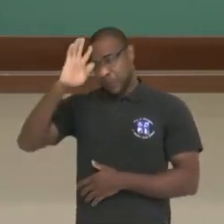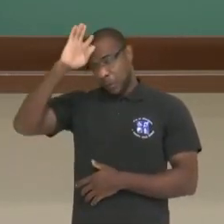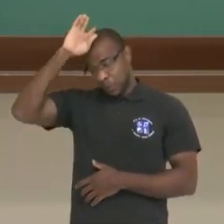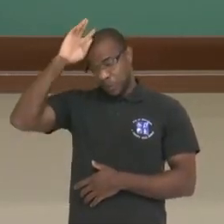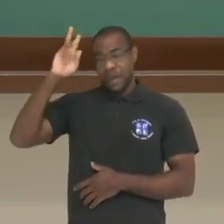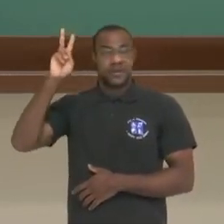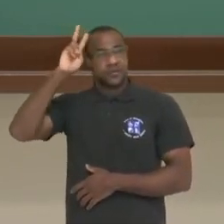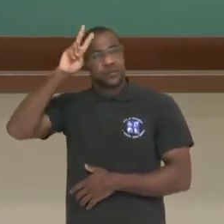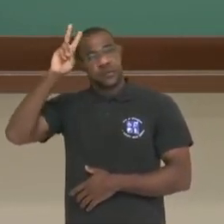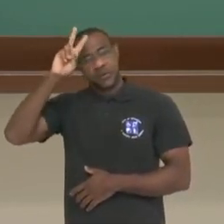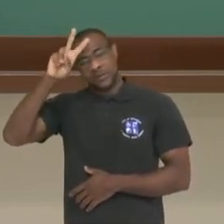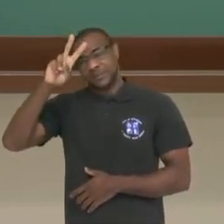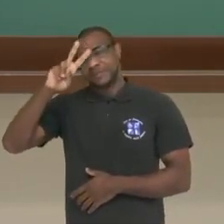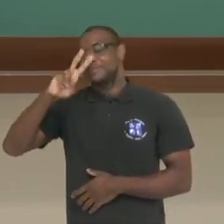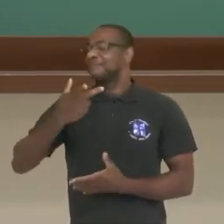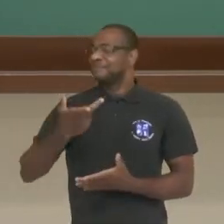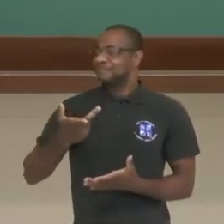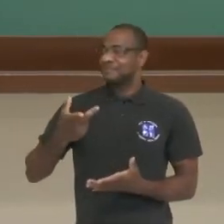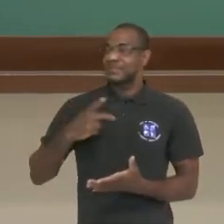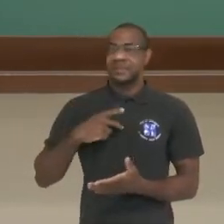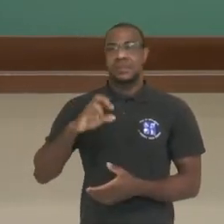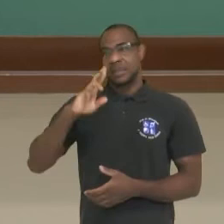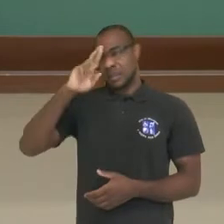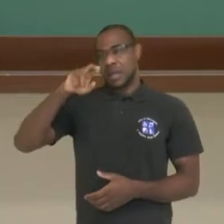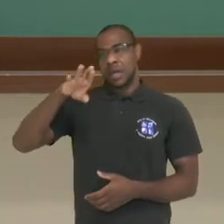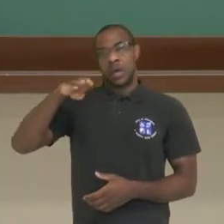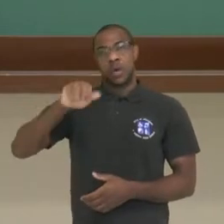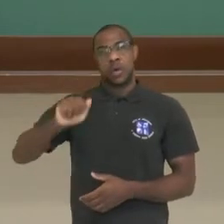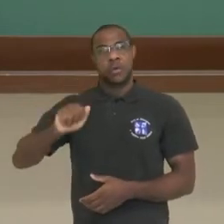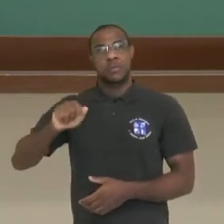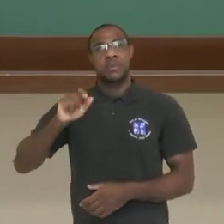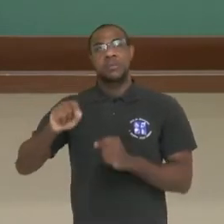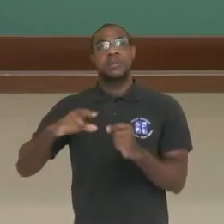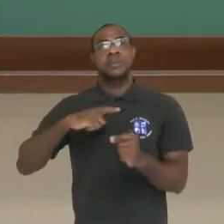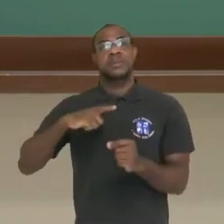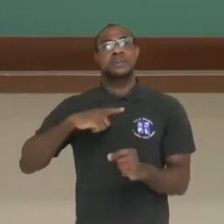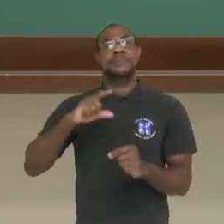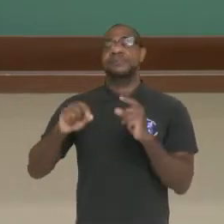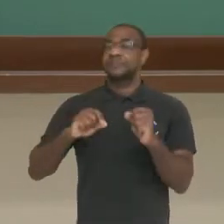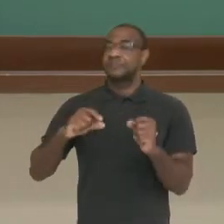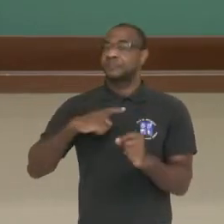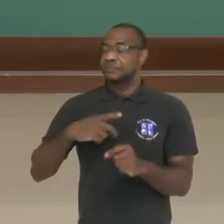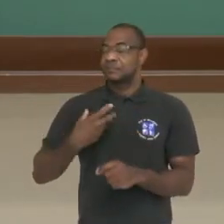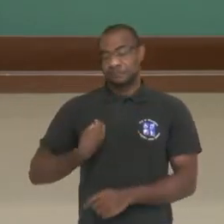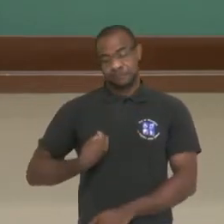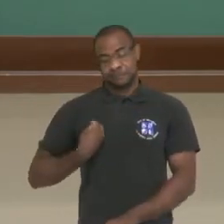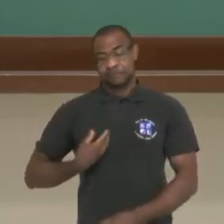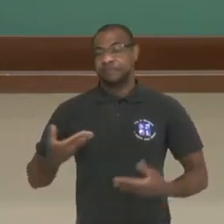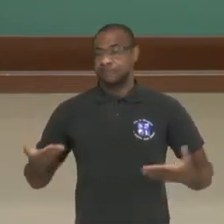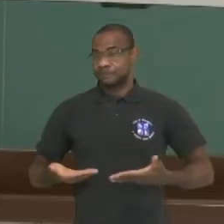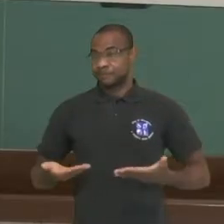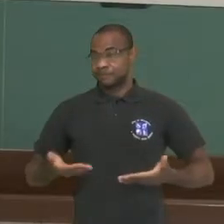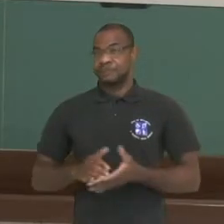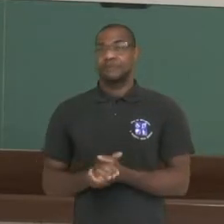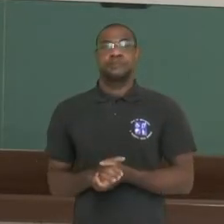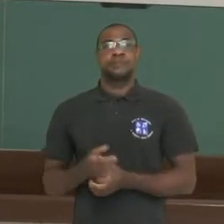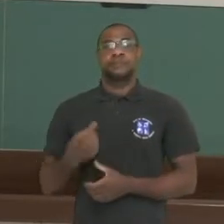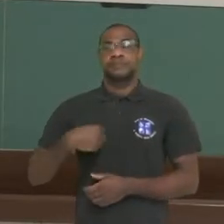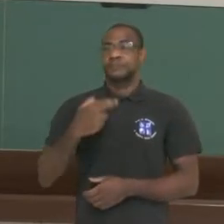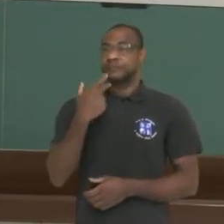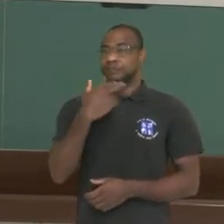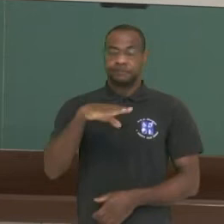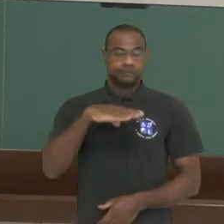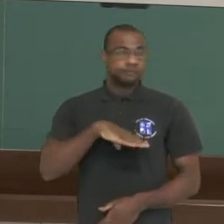história, primeiro que a história está em tudo, né? E Roma está nos nossos dias, sem às vezes sabermos, né? Que a nossa língua